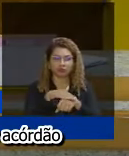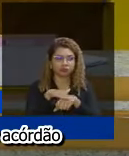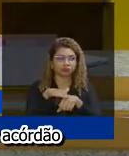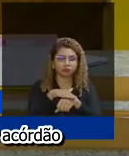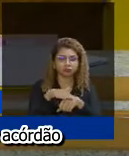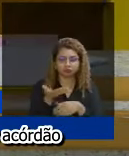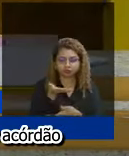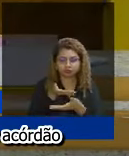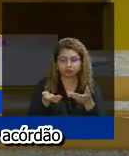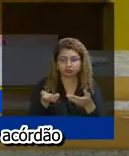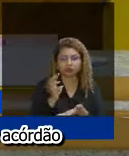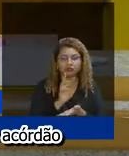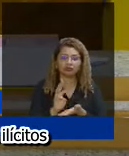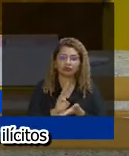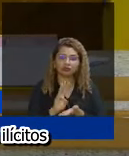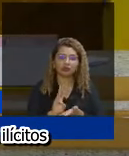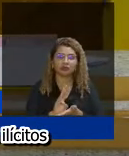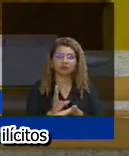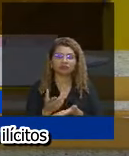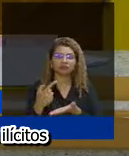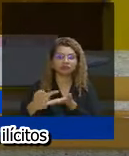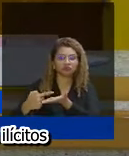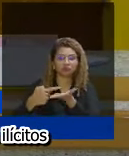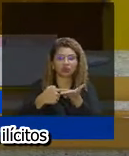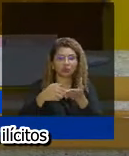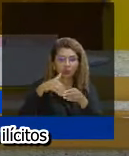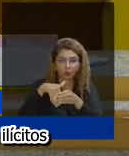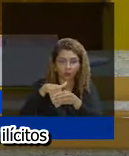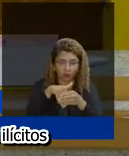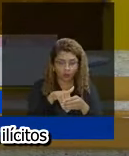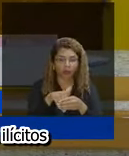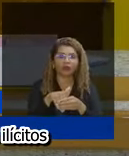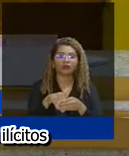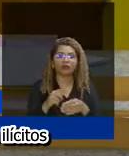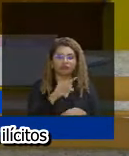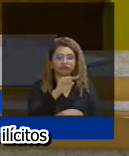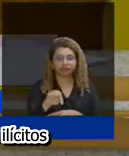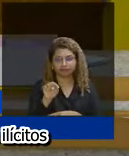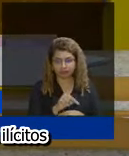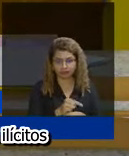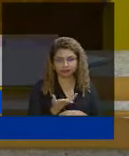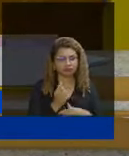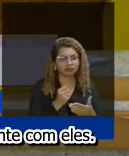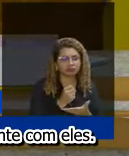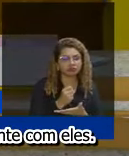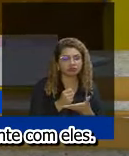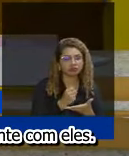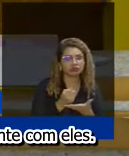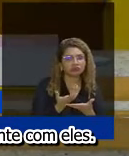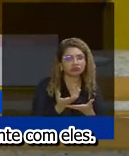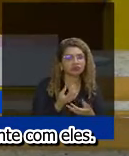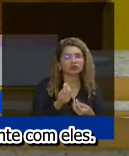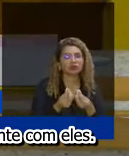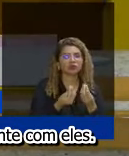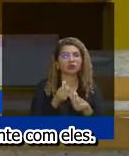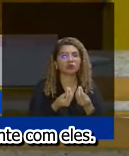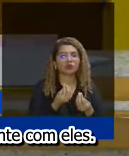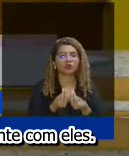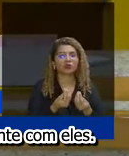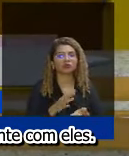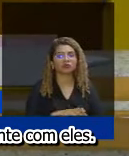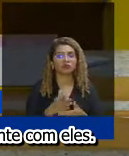embargantes. O acórdão impugnou os fundamentos para a configuração dos ilícitos e a demonstração da